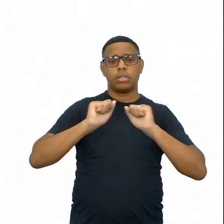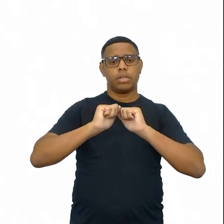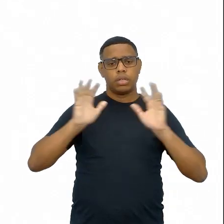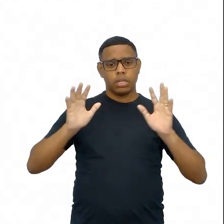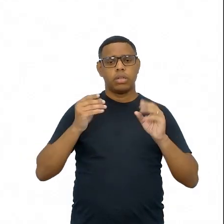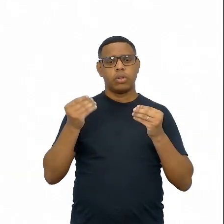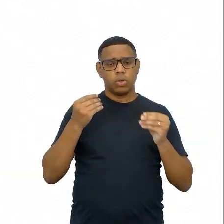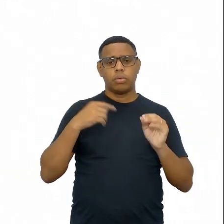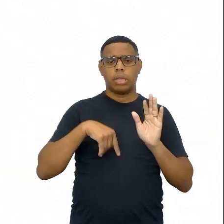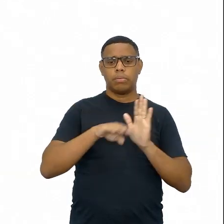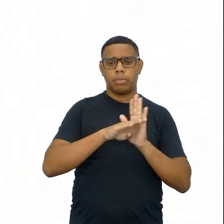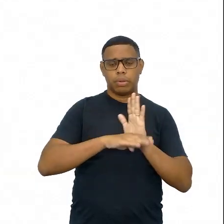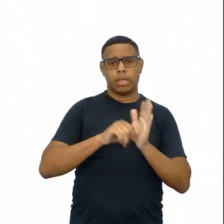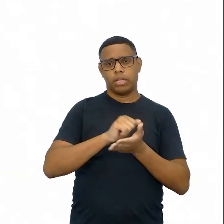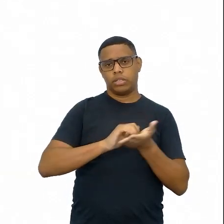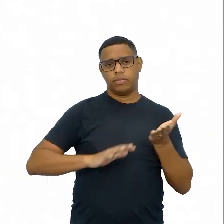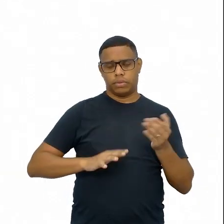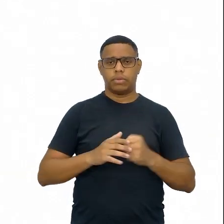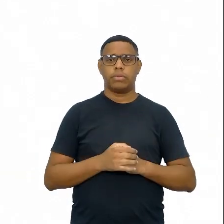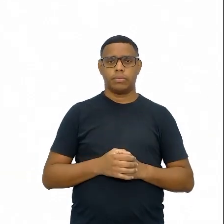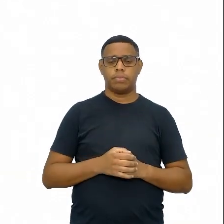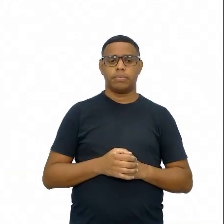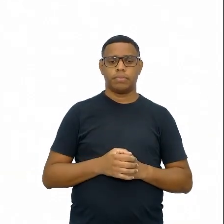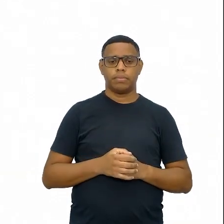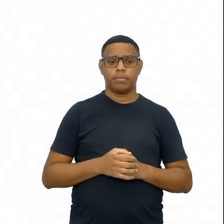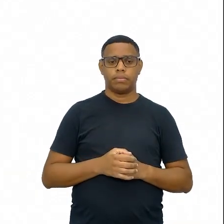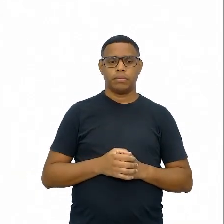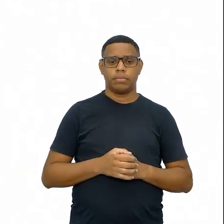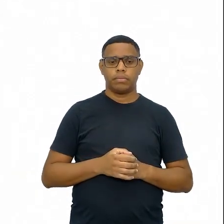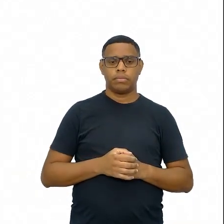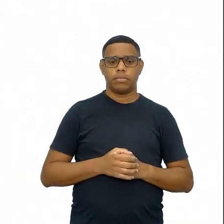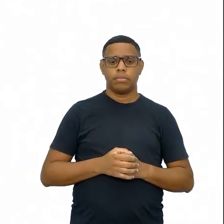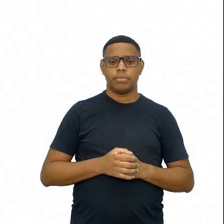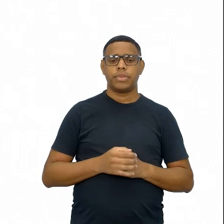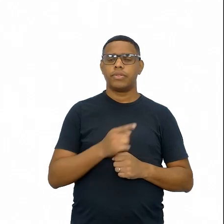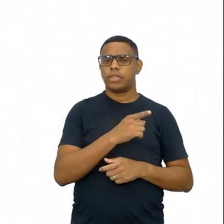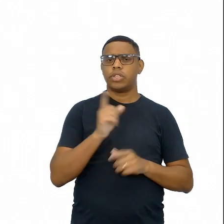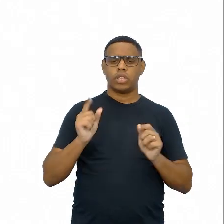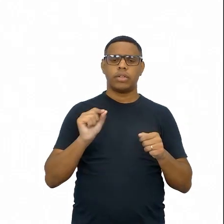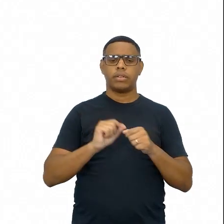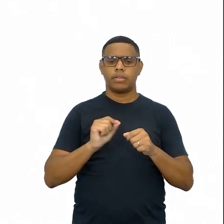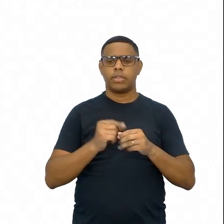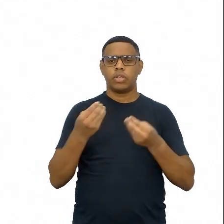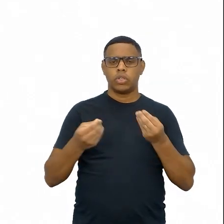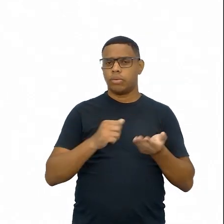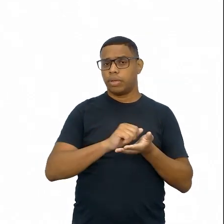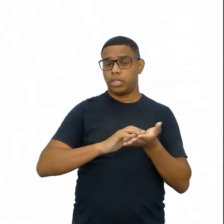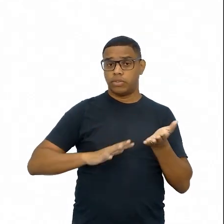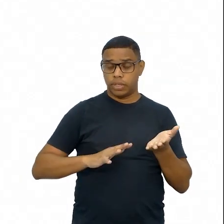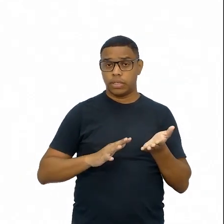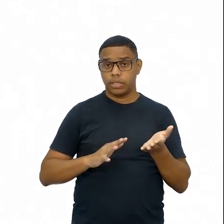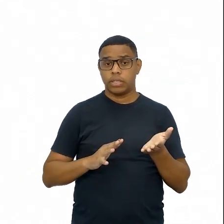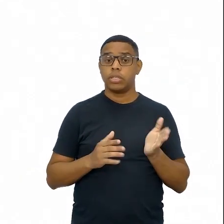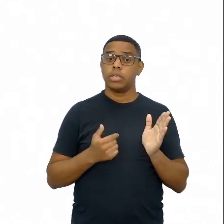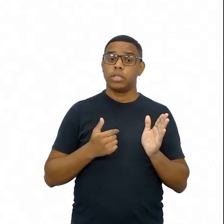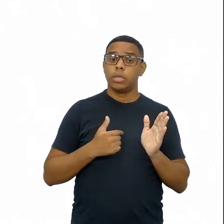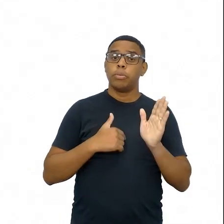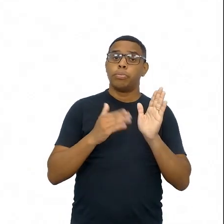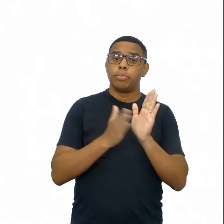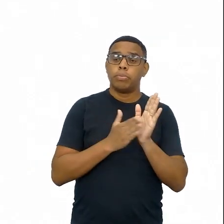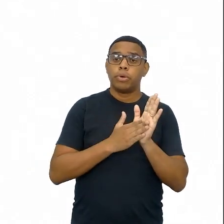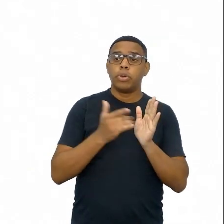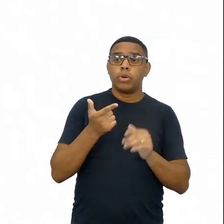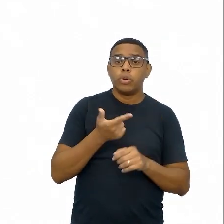da comanda da atividade. Como já os estudantes já realizaram nessa atividade, proponha